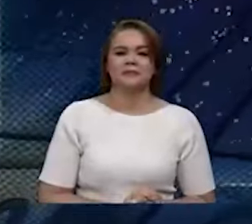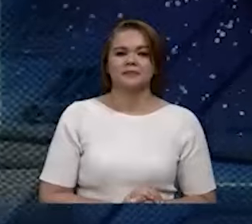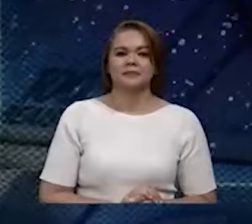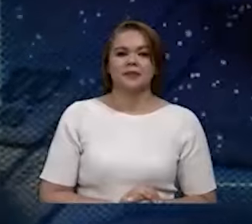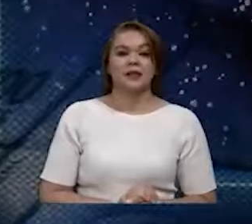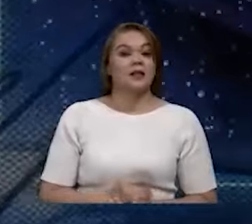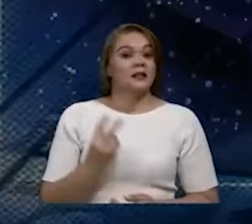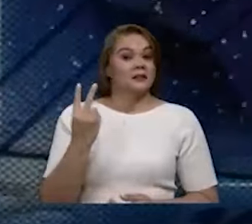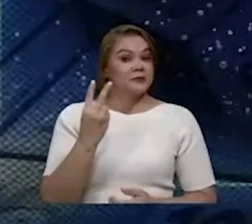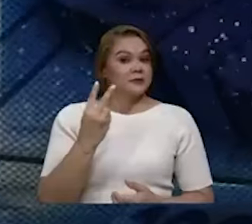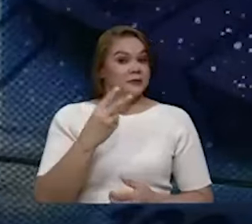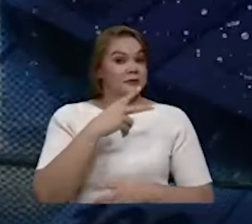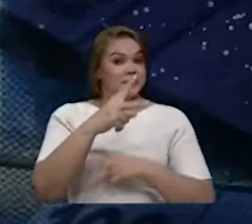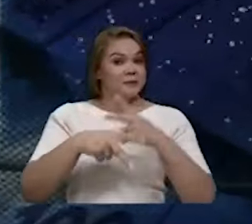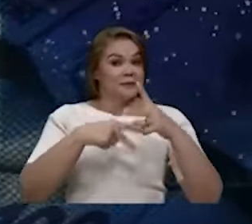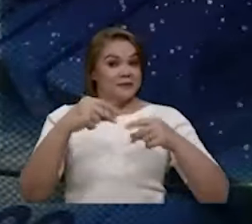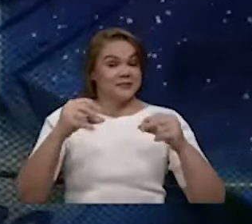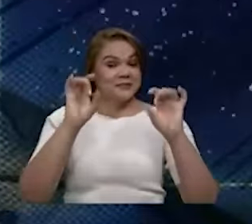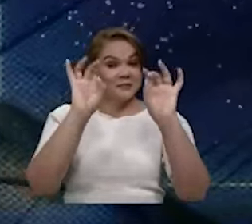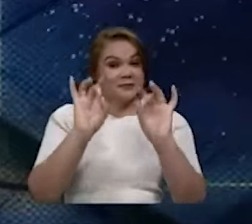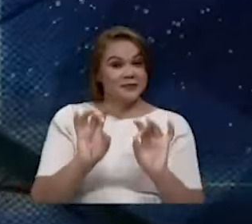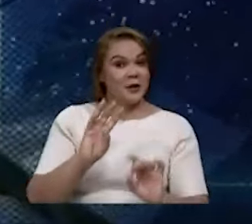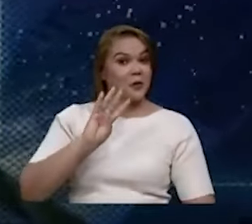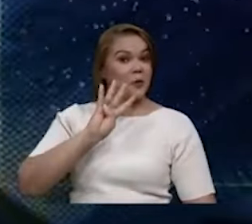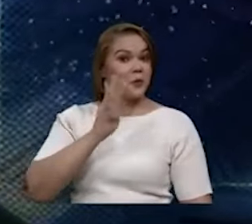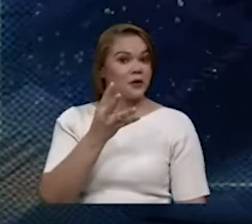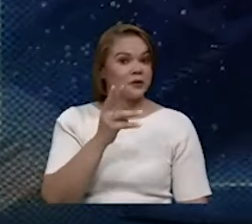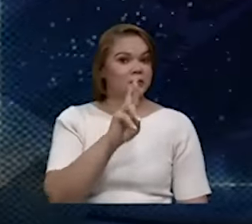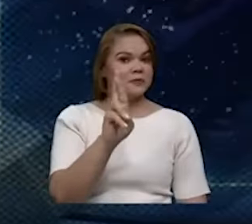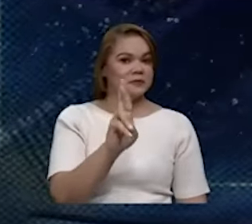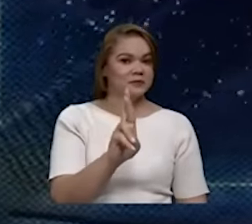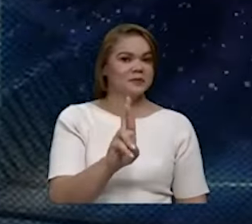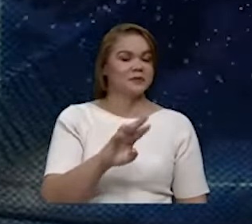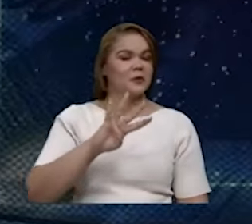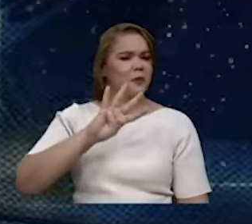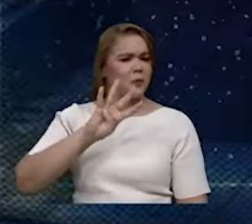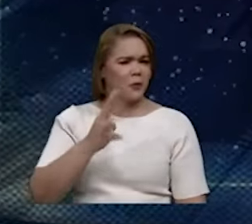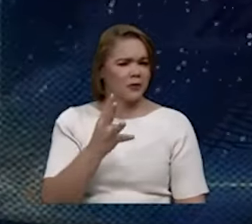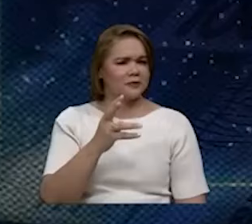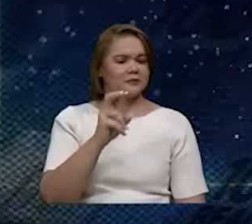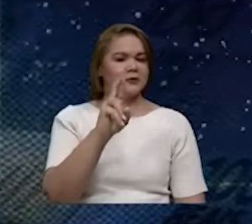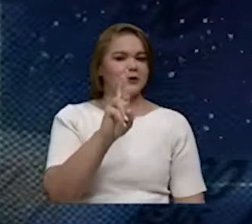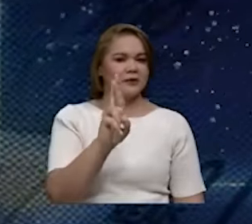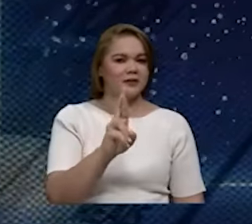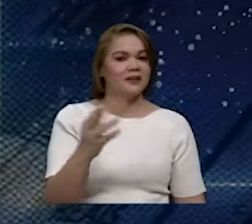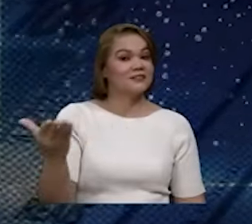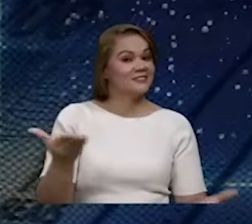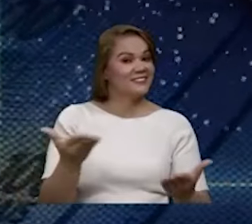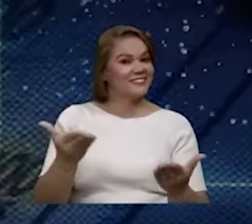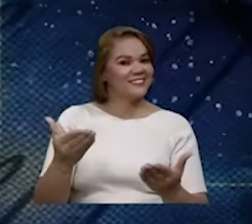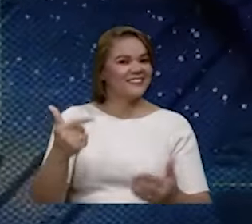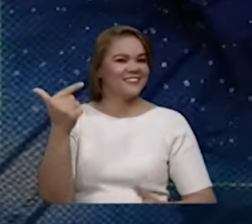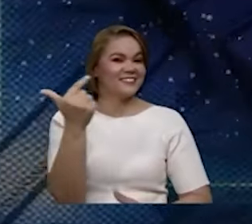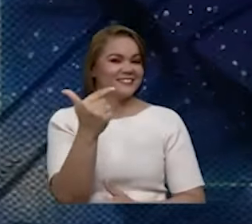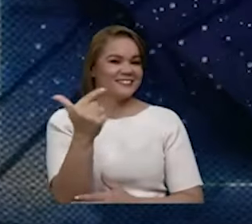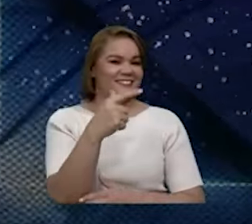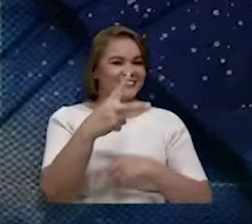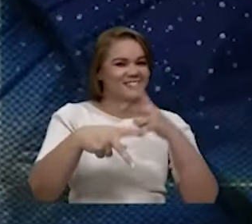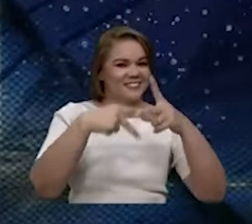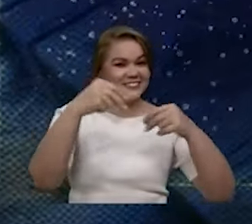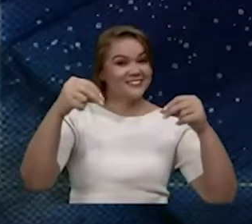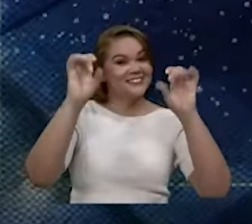No Segundo Prêmio Especial tem 4 mil reais! 4 mil reais agora no Segundo